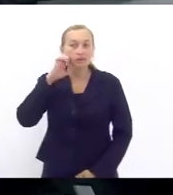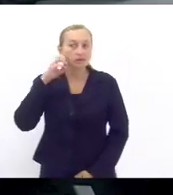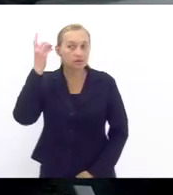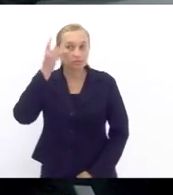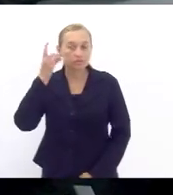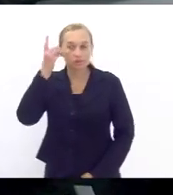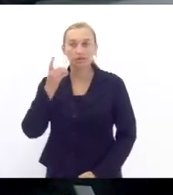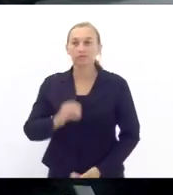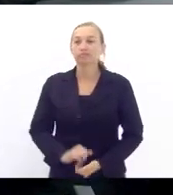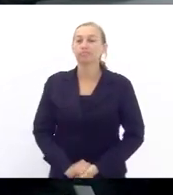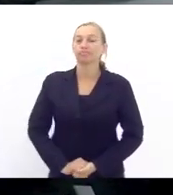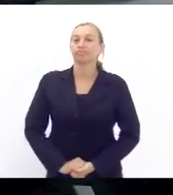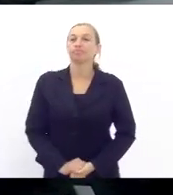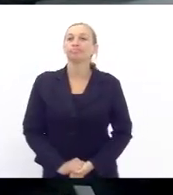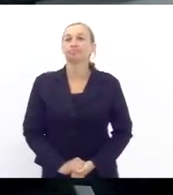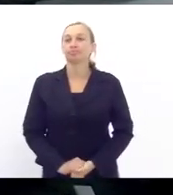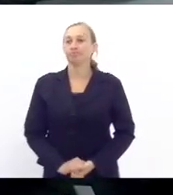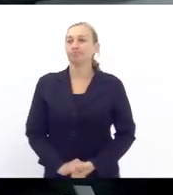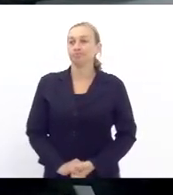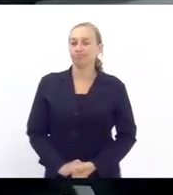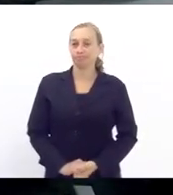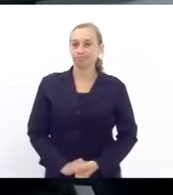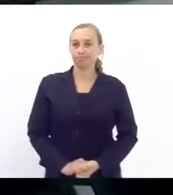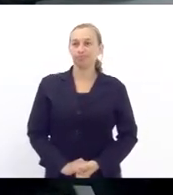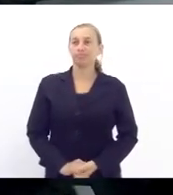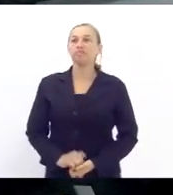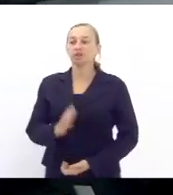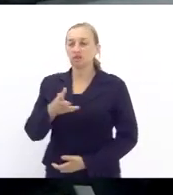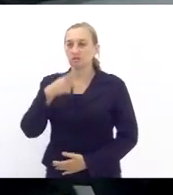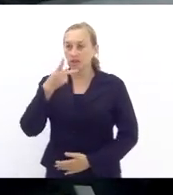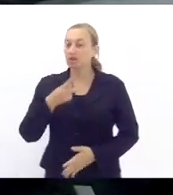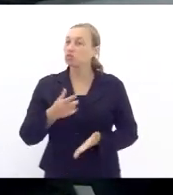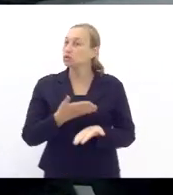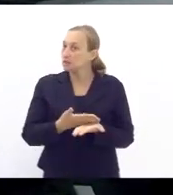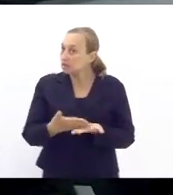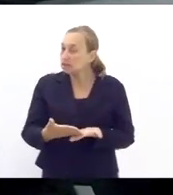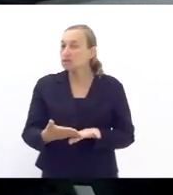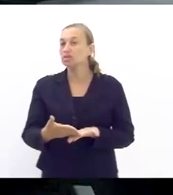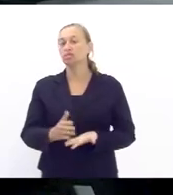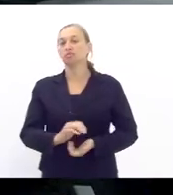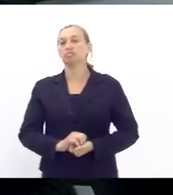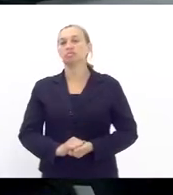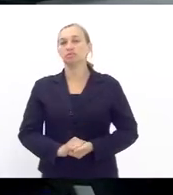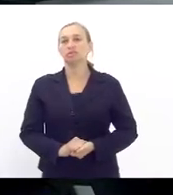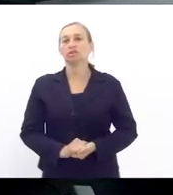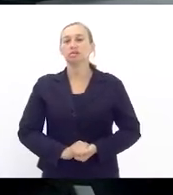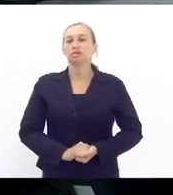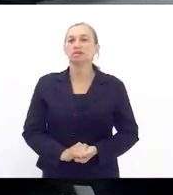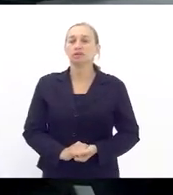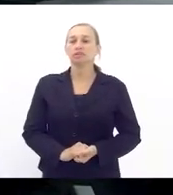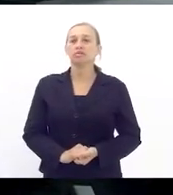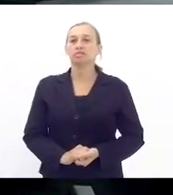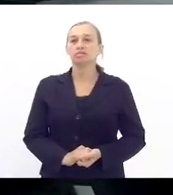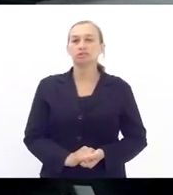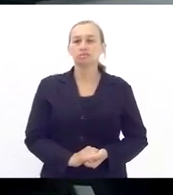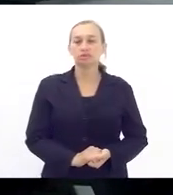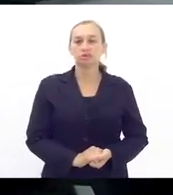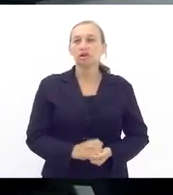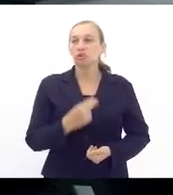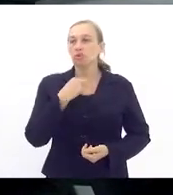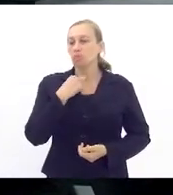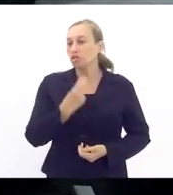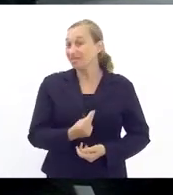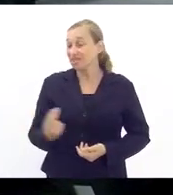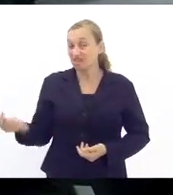a gente eu como falei no início da minha fala a gente não pode sair